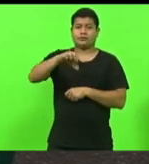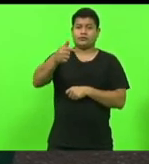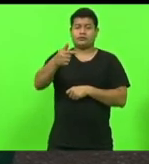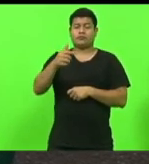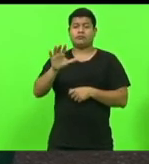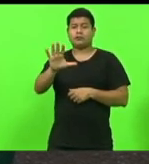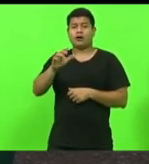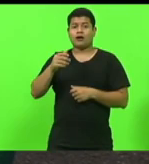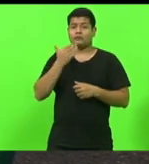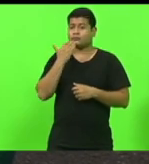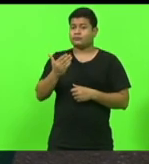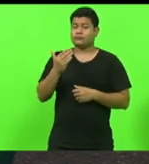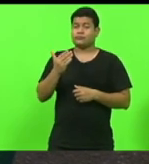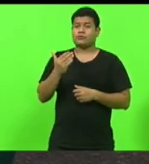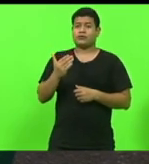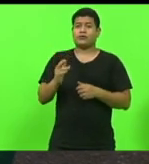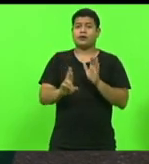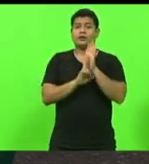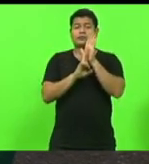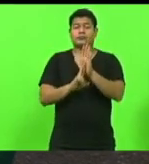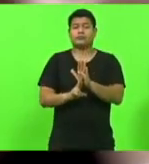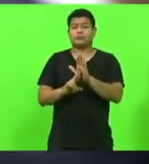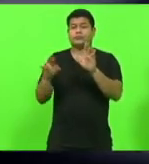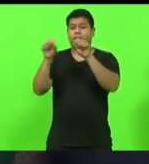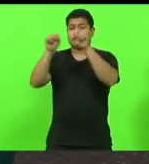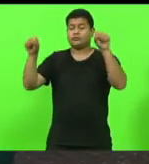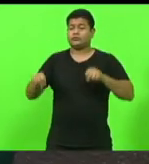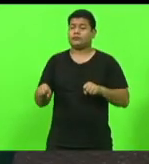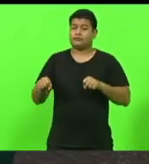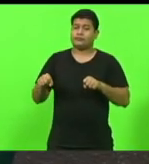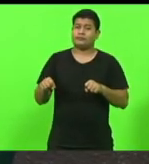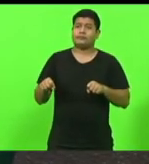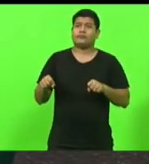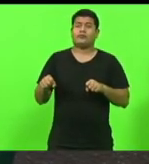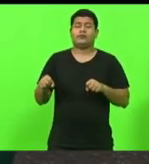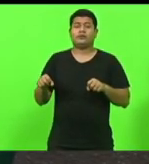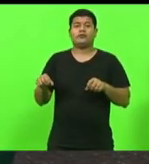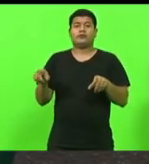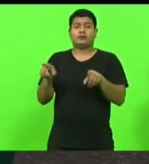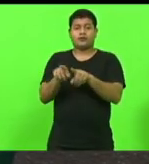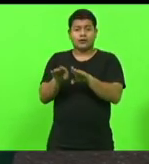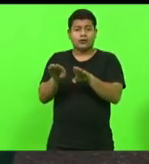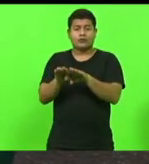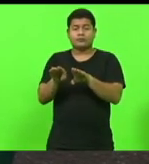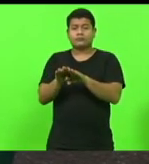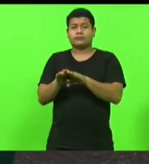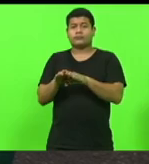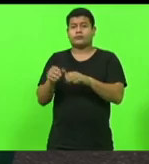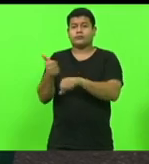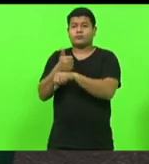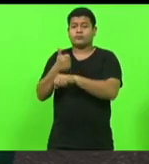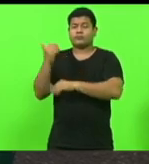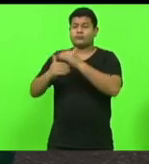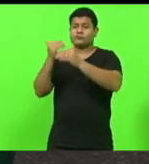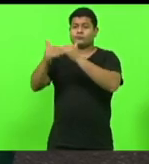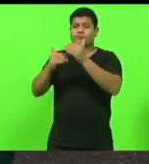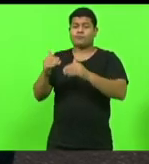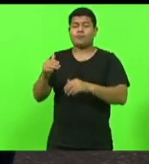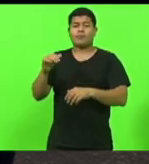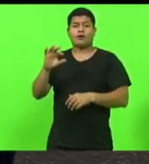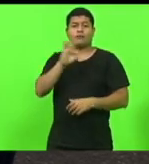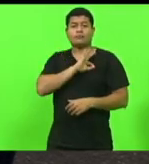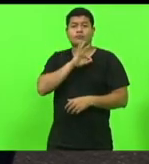pedido em nome do sistema prisional catarinense, em nome da carreira do policial penal de Santa Catarina.